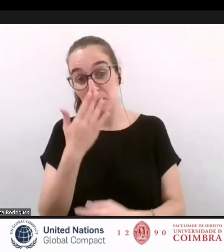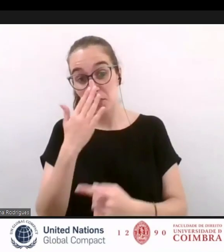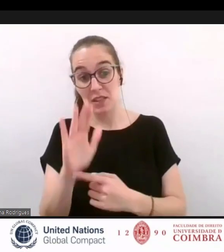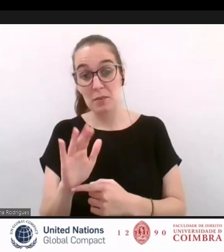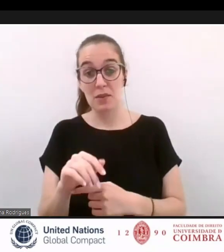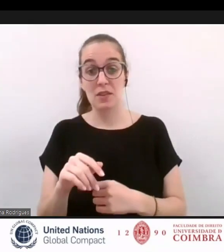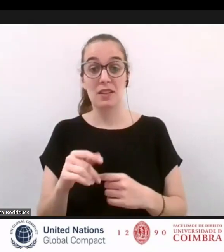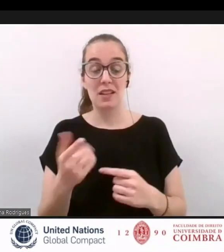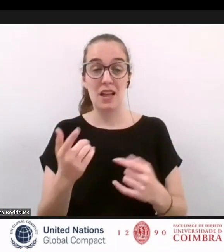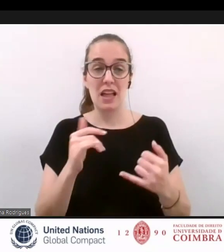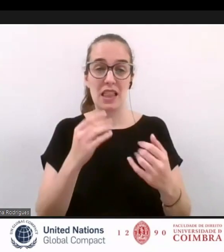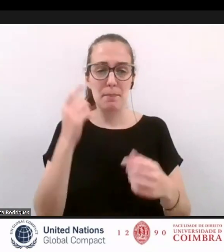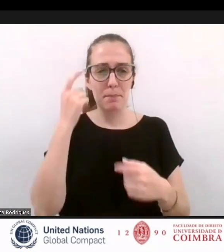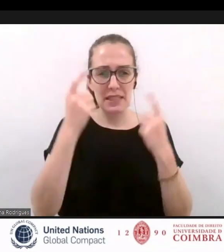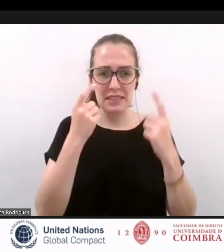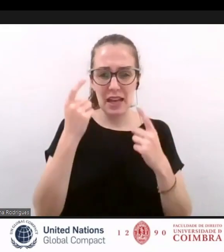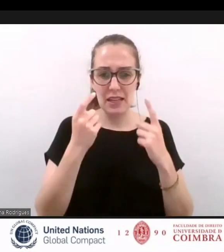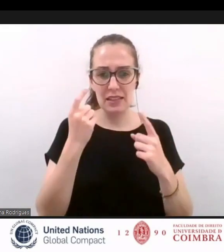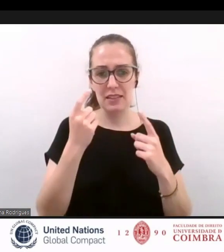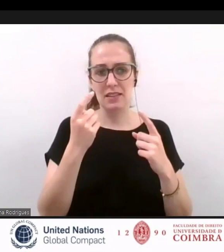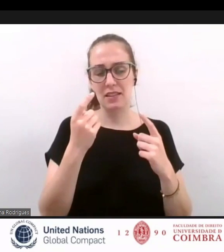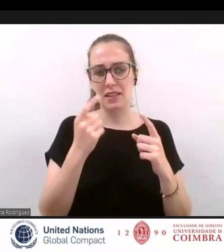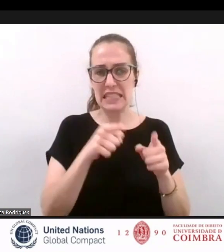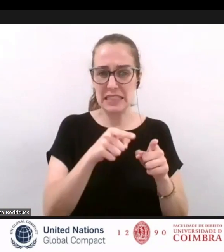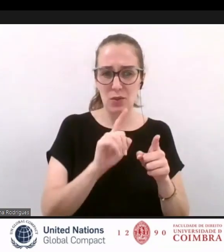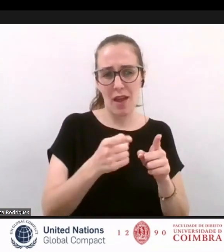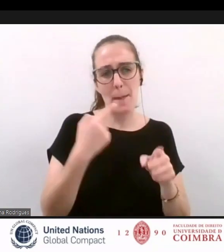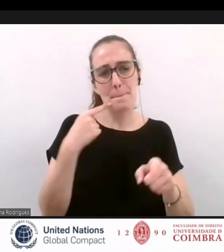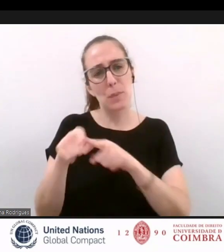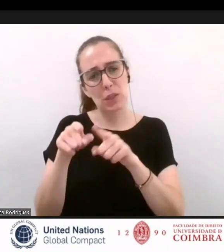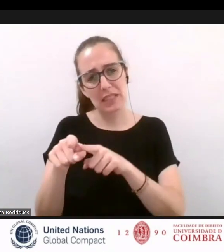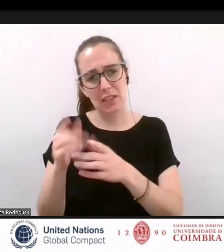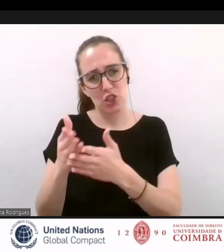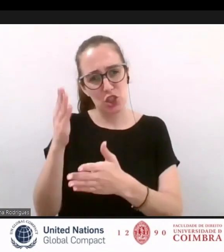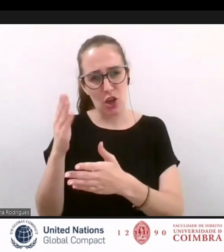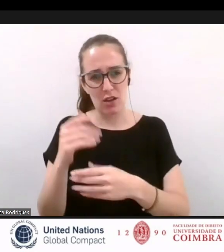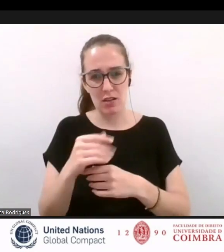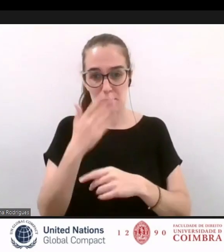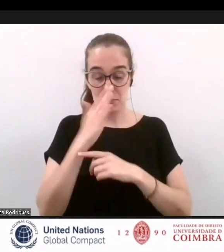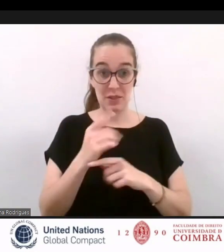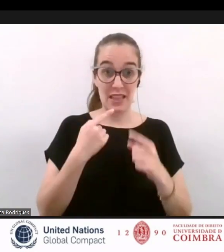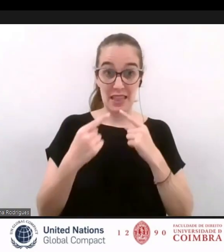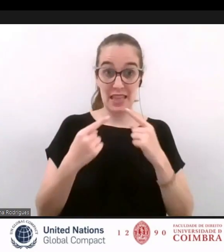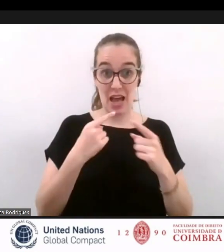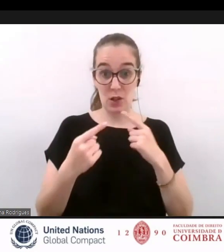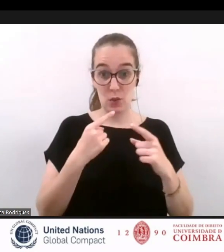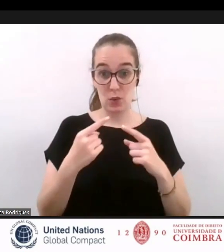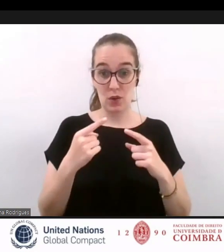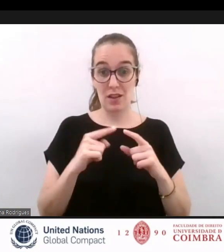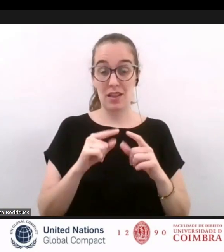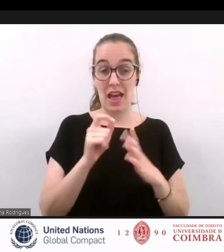uma certa associação de certas medidas a agendas políticas específicas, porque o diálogo da agenda como um